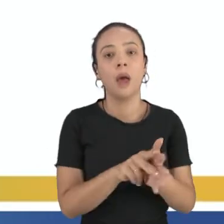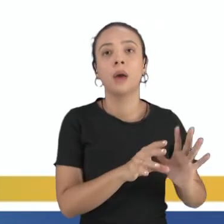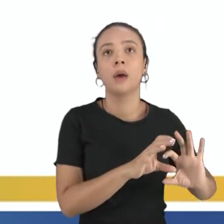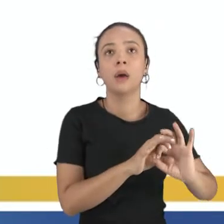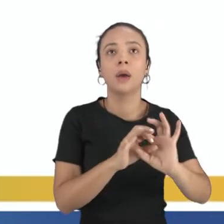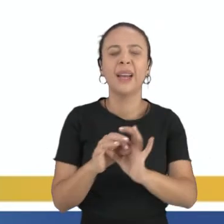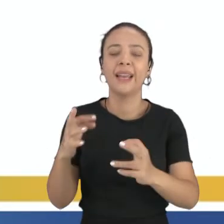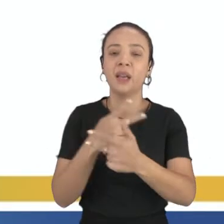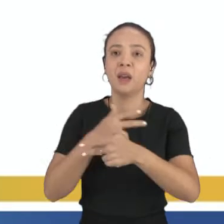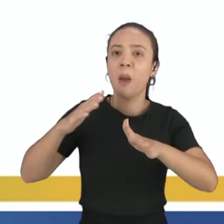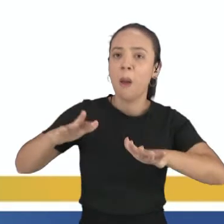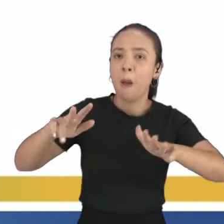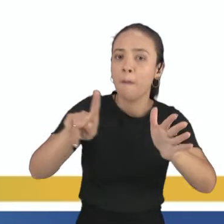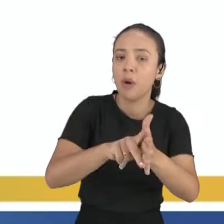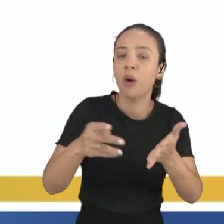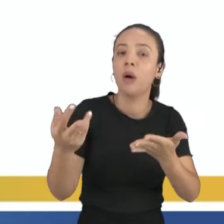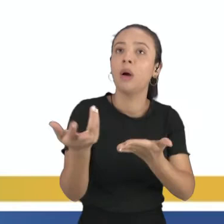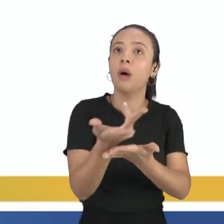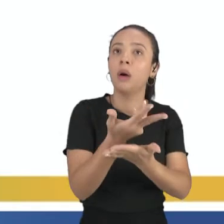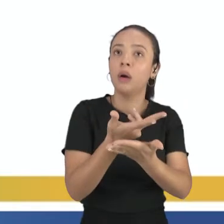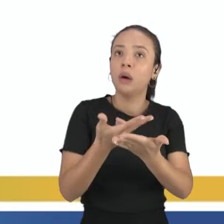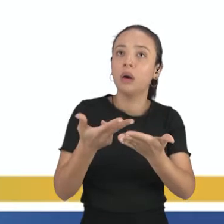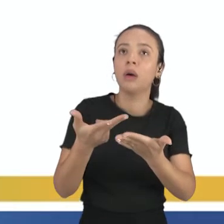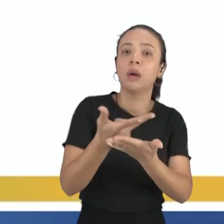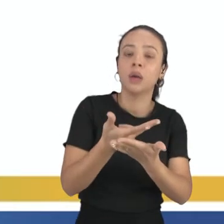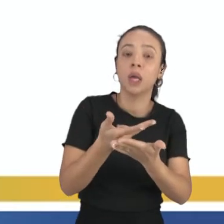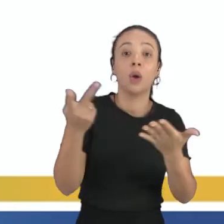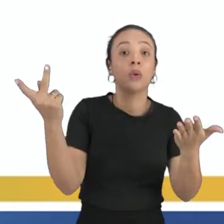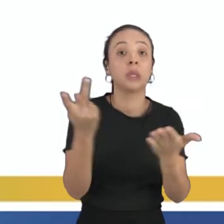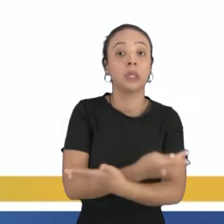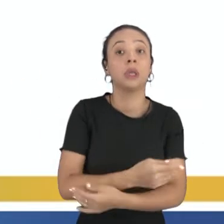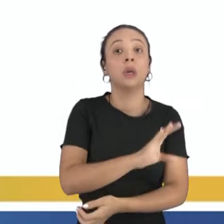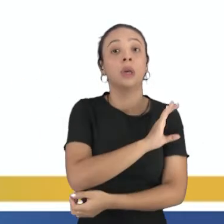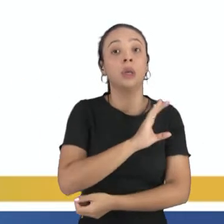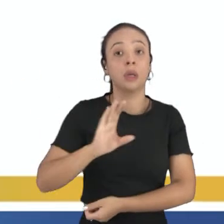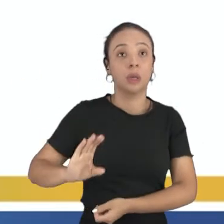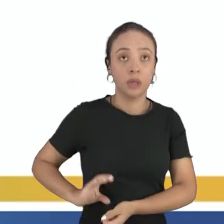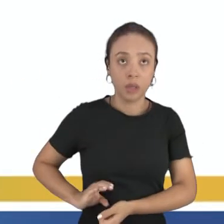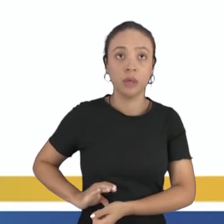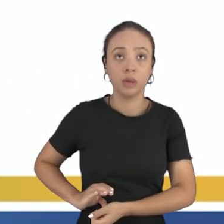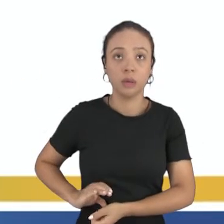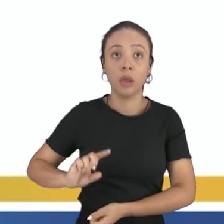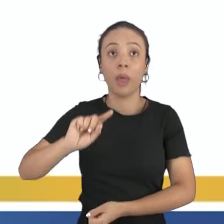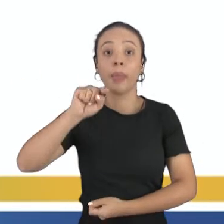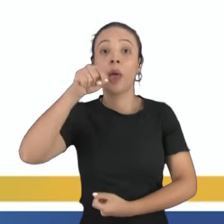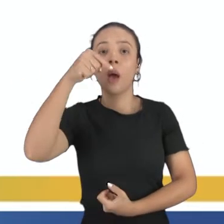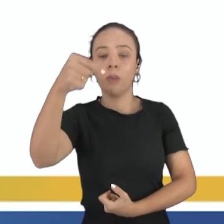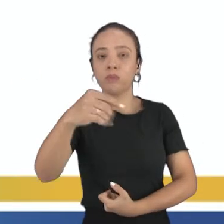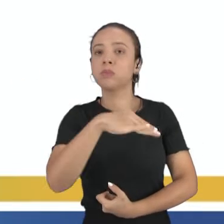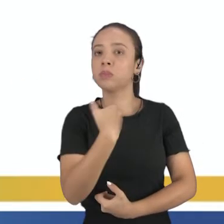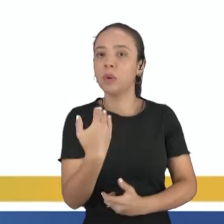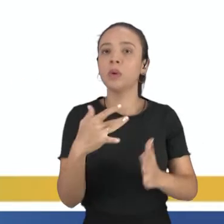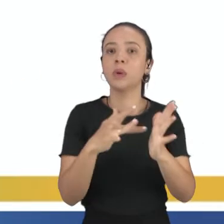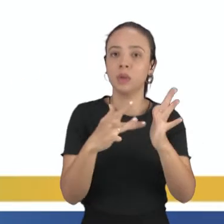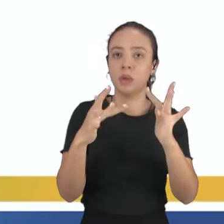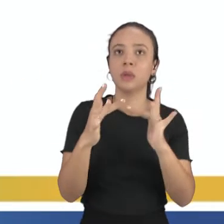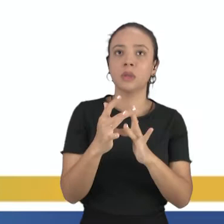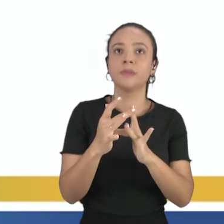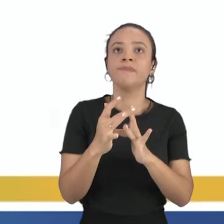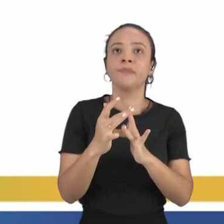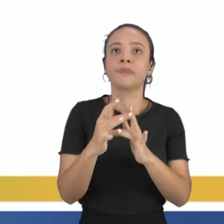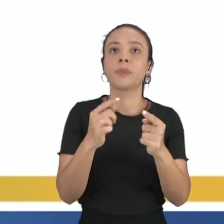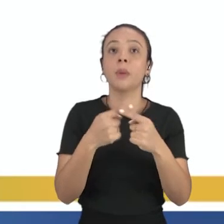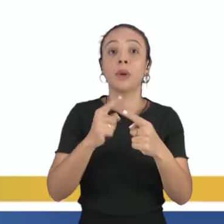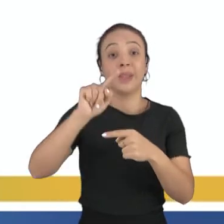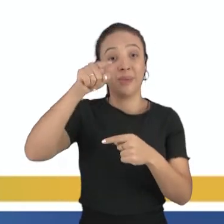com as manifestações artísticas realizadas por cristãos pouco tempo depois da morte de Jesus Cristo, pois